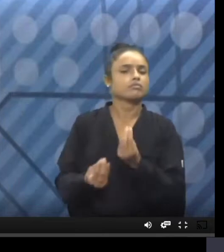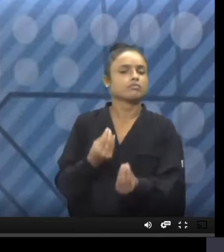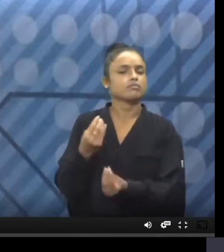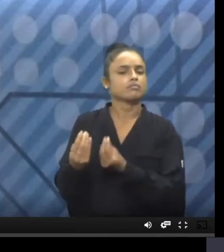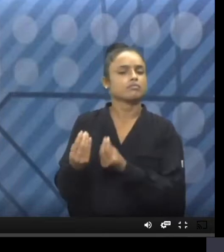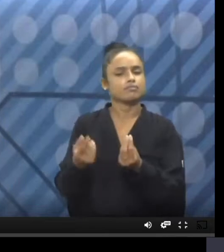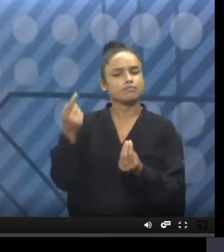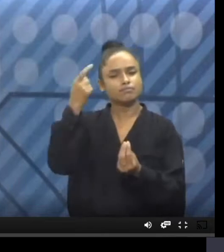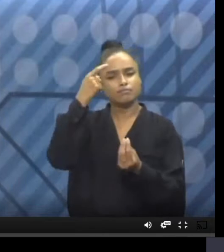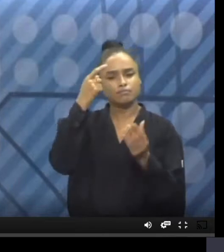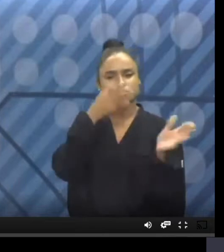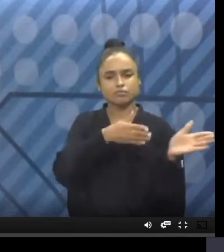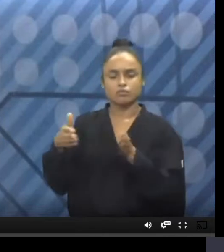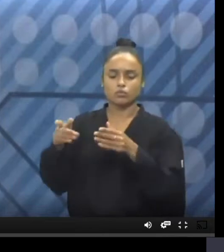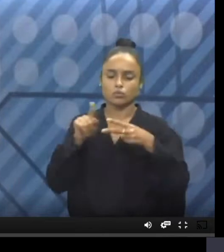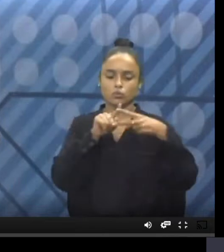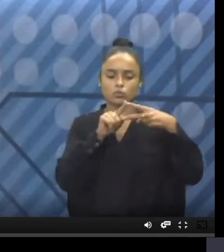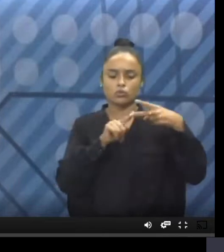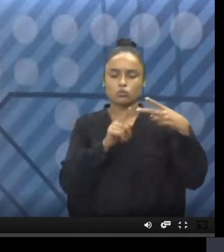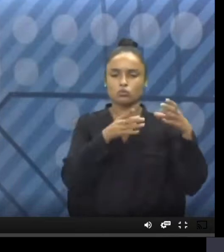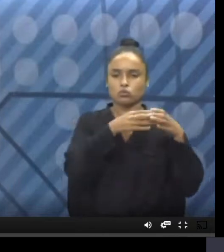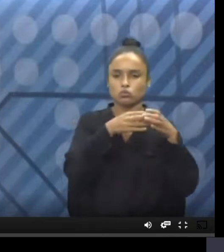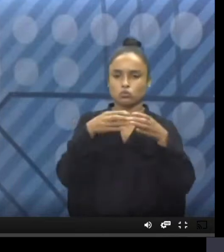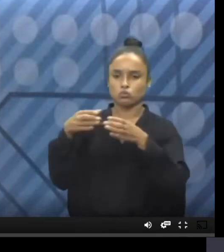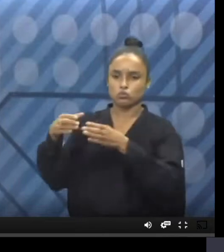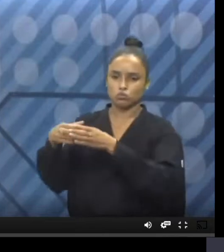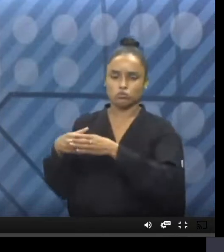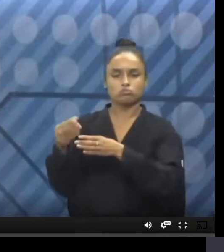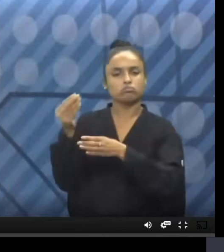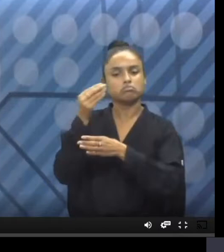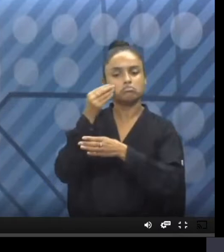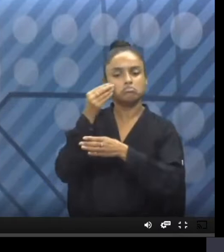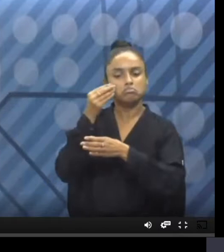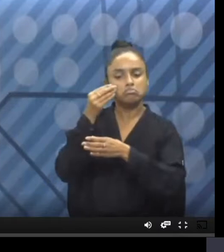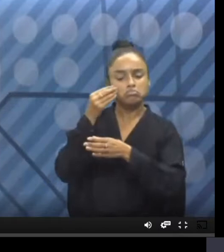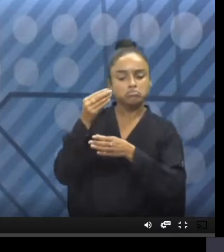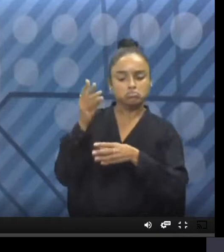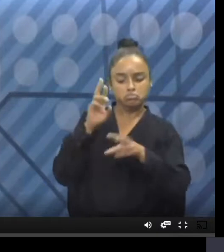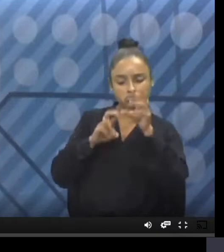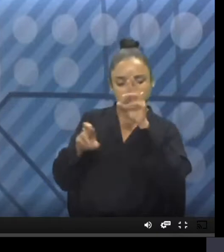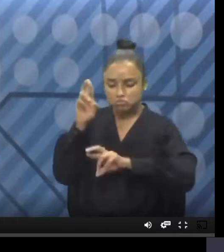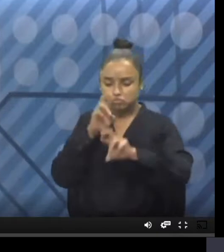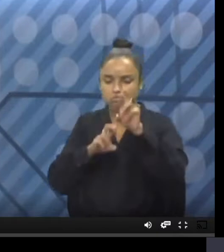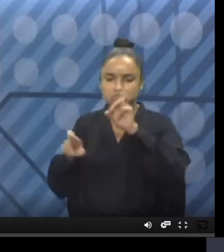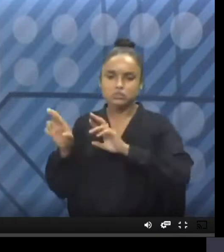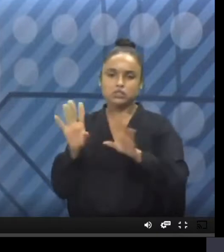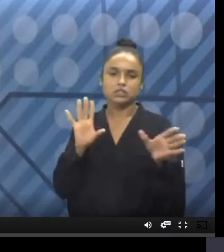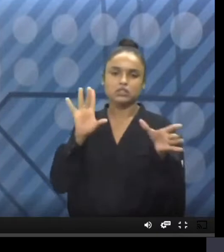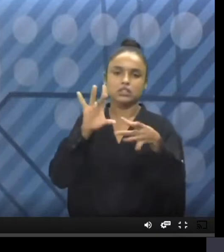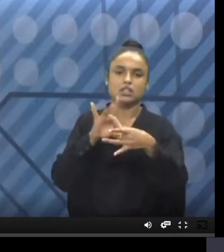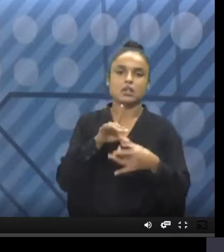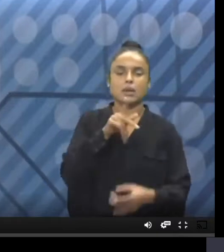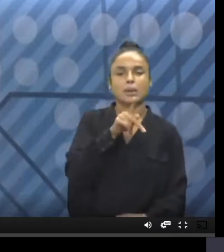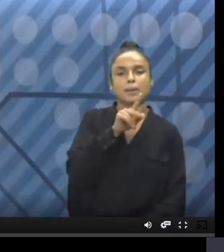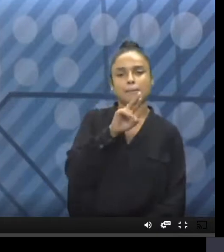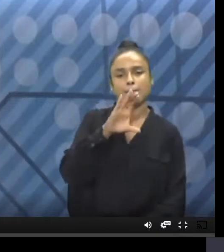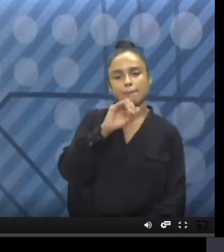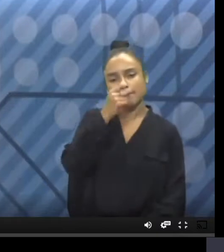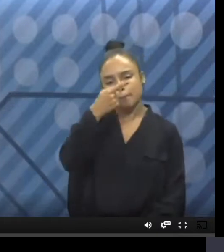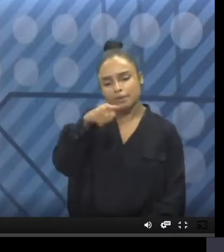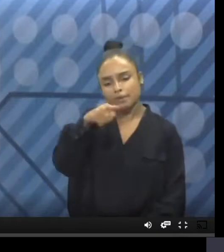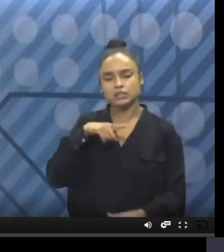ou reconhecer dois grupos funcionais através de testes de identificação que trabalham com princípios de precipitação, mudança